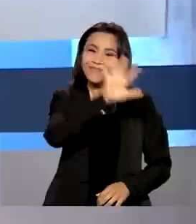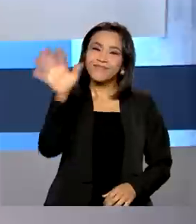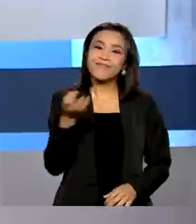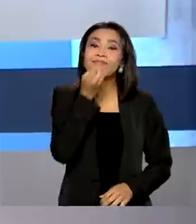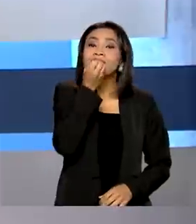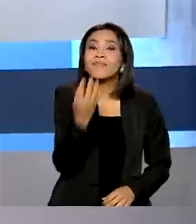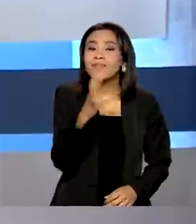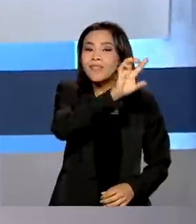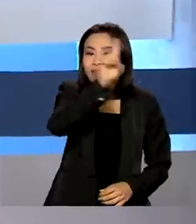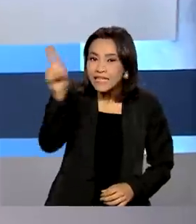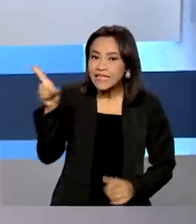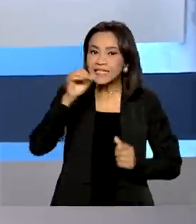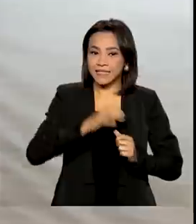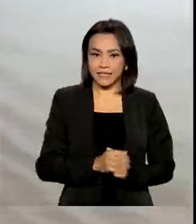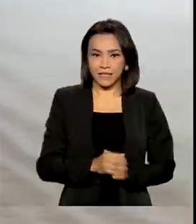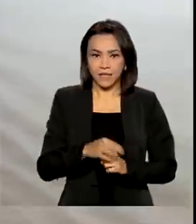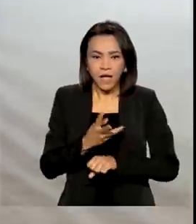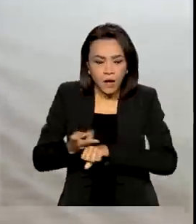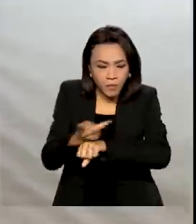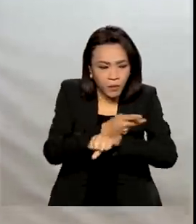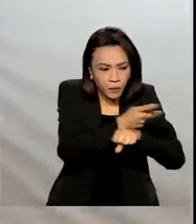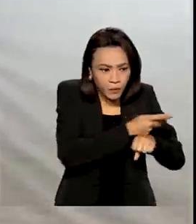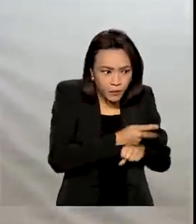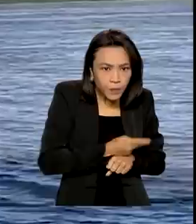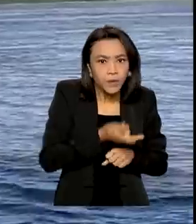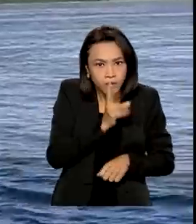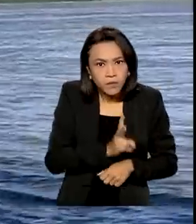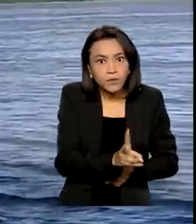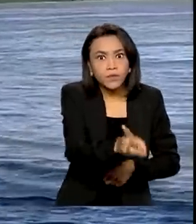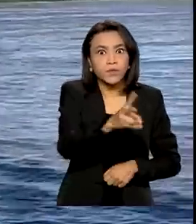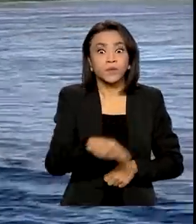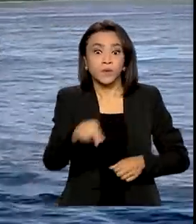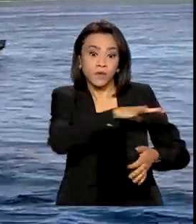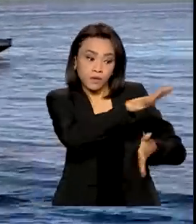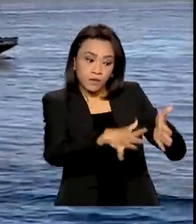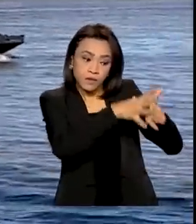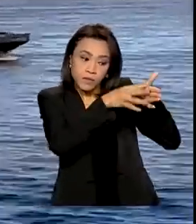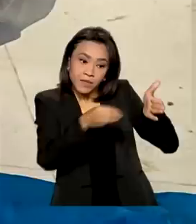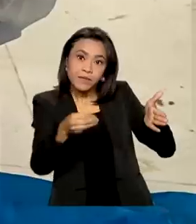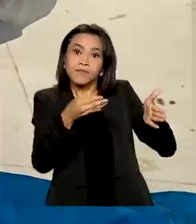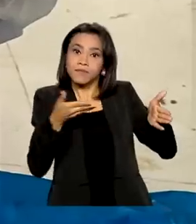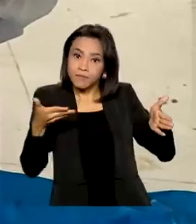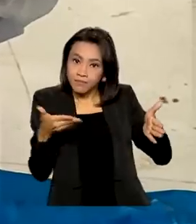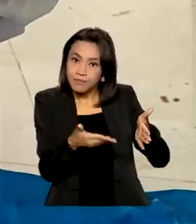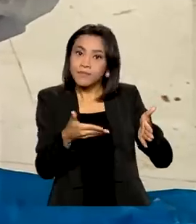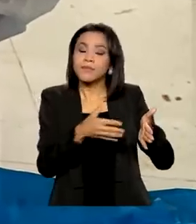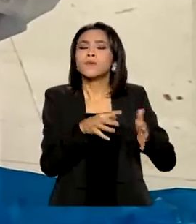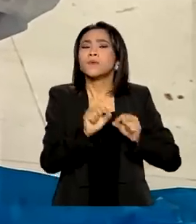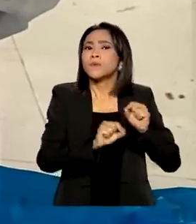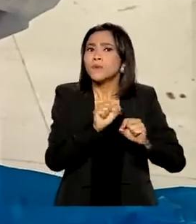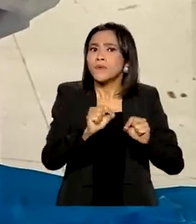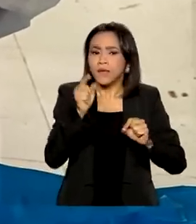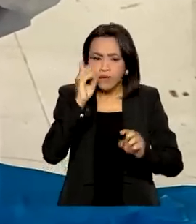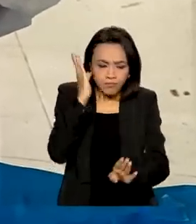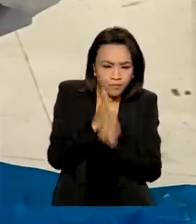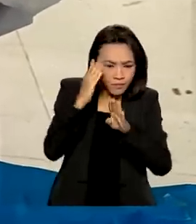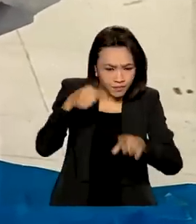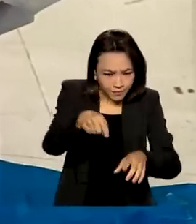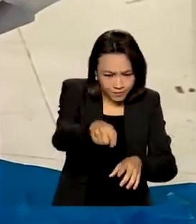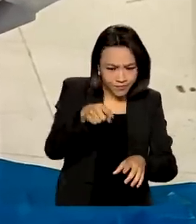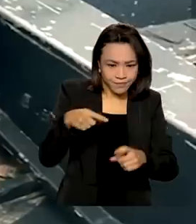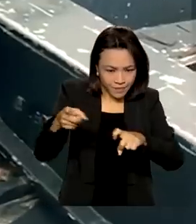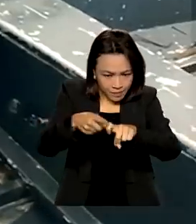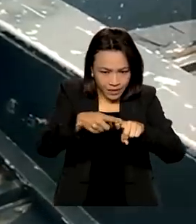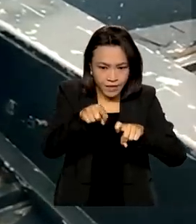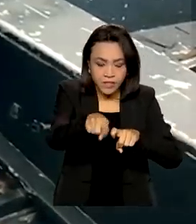Olá, bom dia. Buscas por desaparecidos na Amazônia são ampliadas. Resultado da perícia em material orgânico